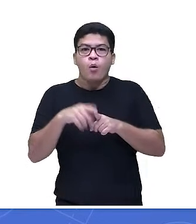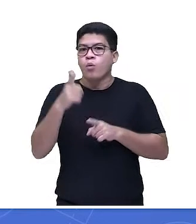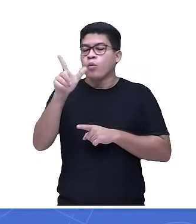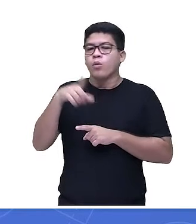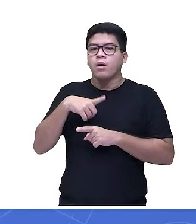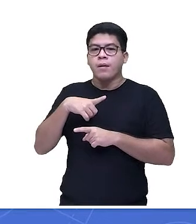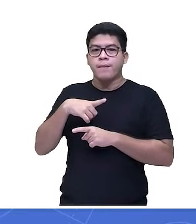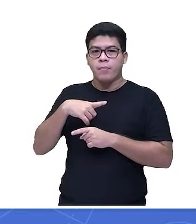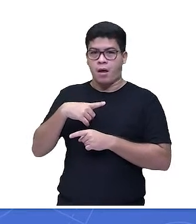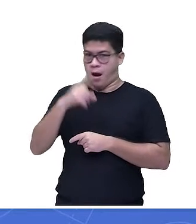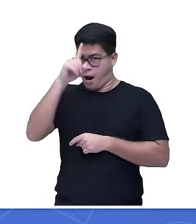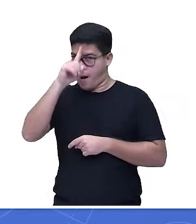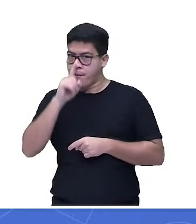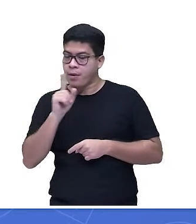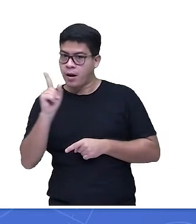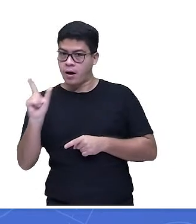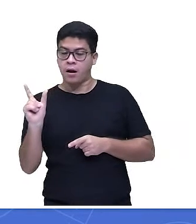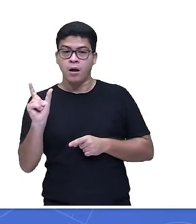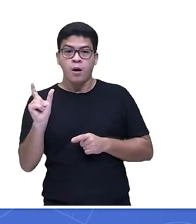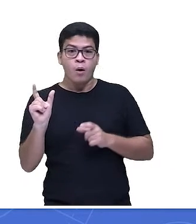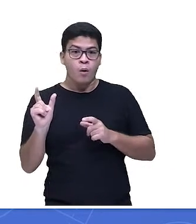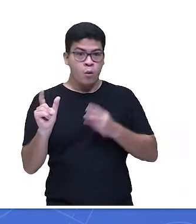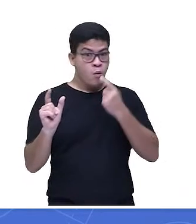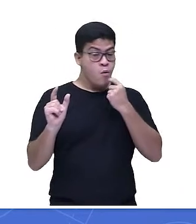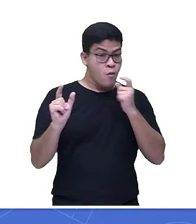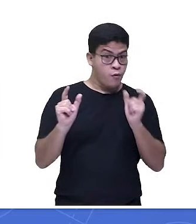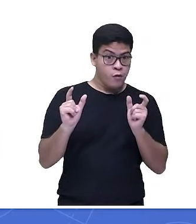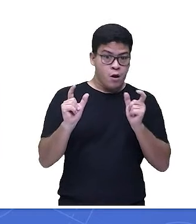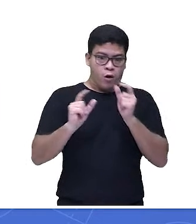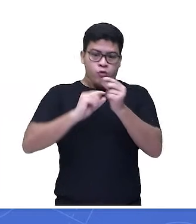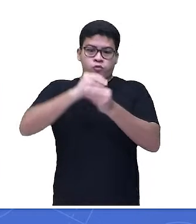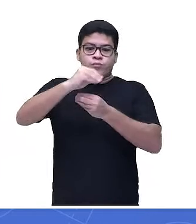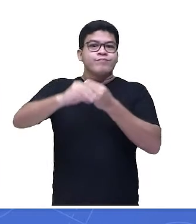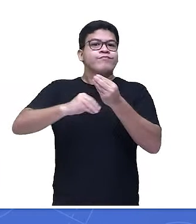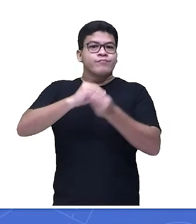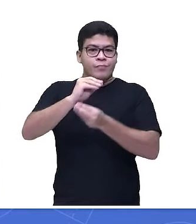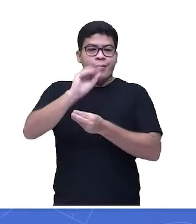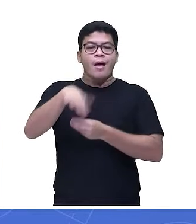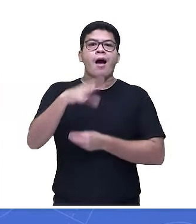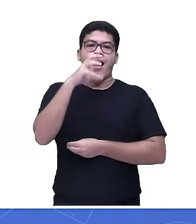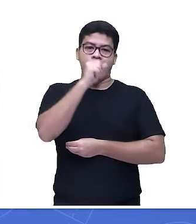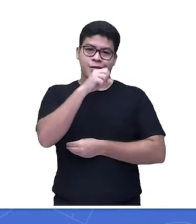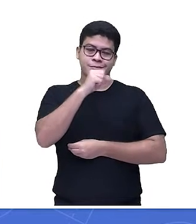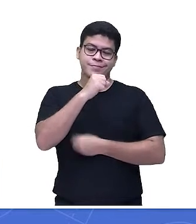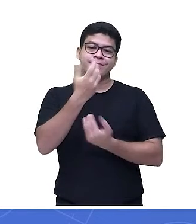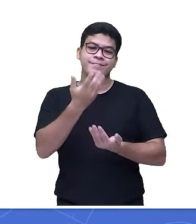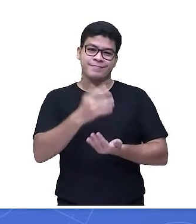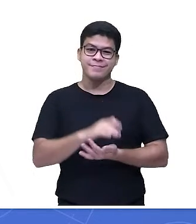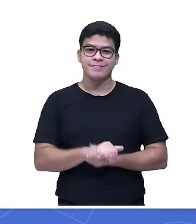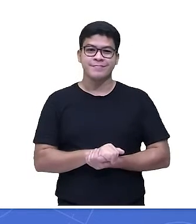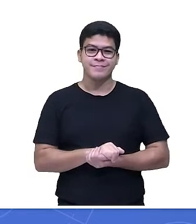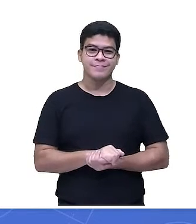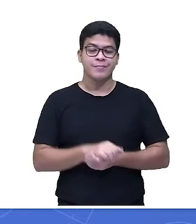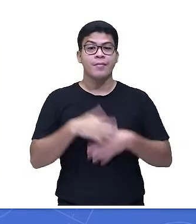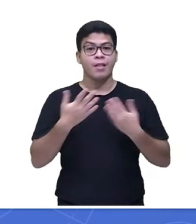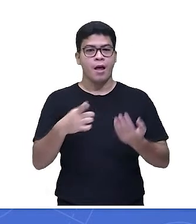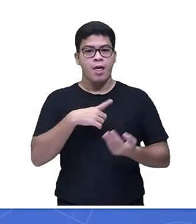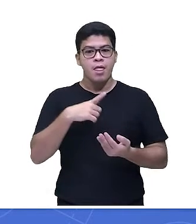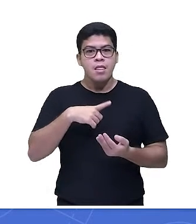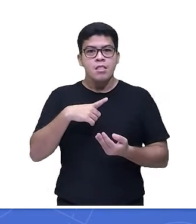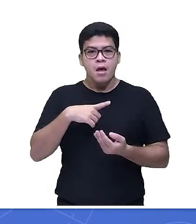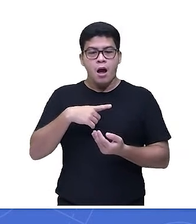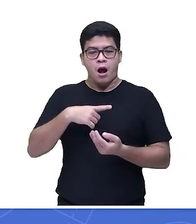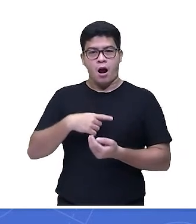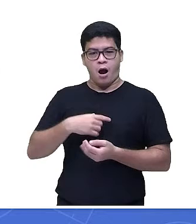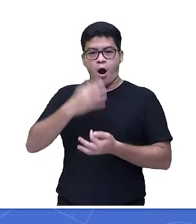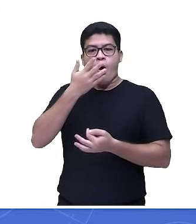que seria a mistura do vermelho com o amarelo, que a gente obteria a cor laranja. Então, a gente tem as cores primárias, que